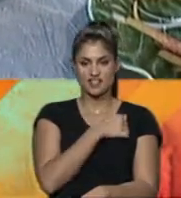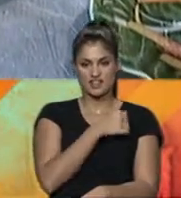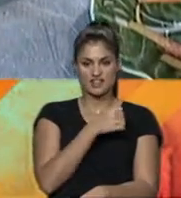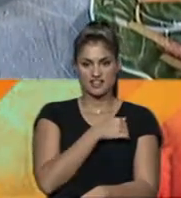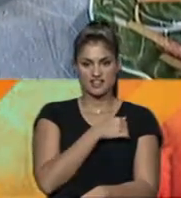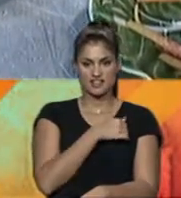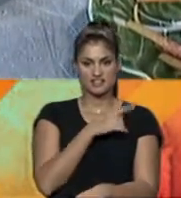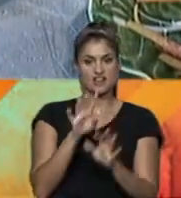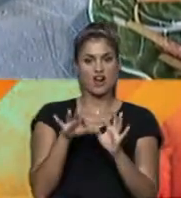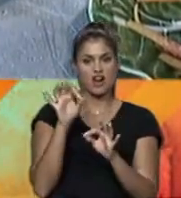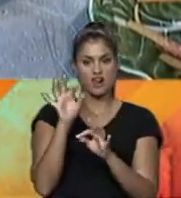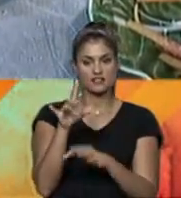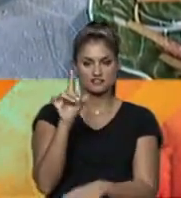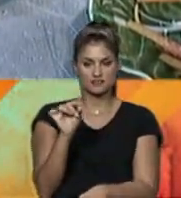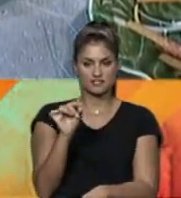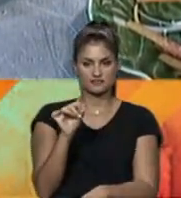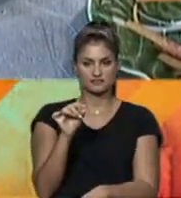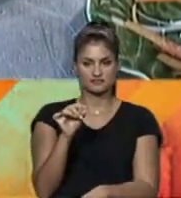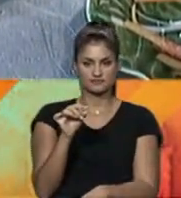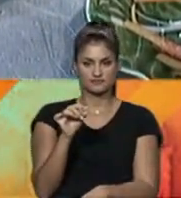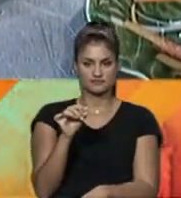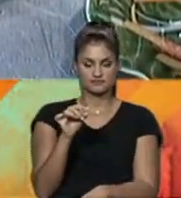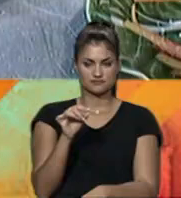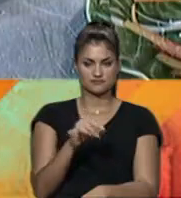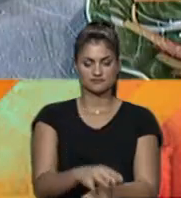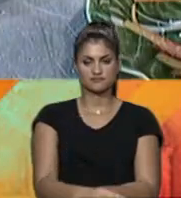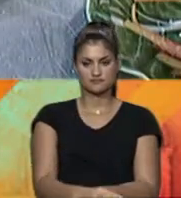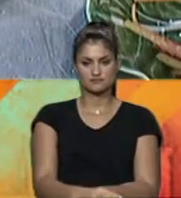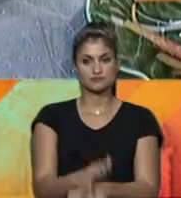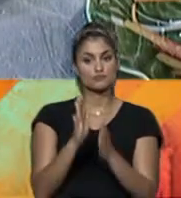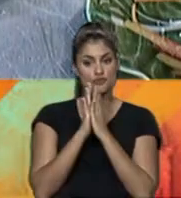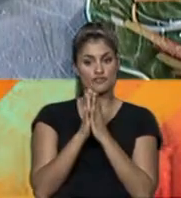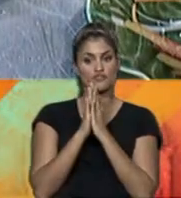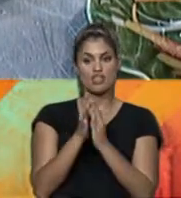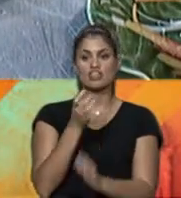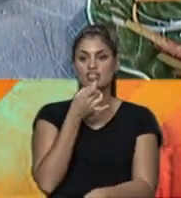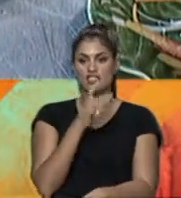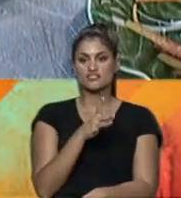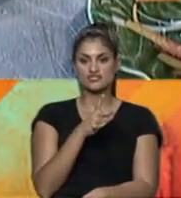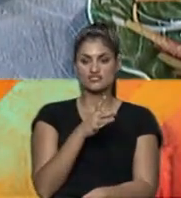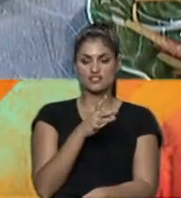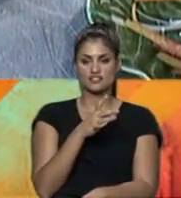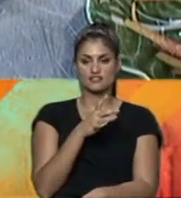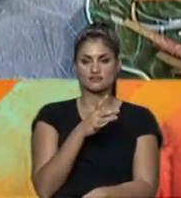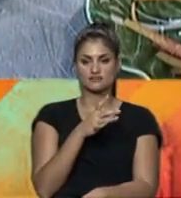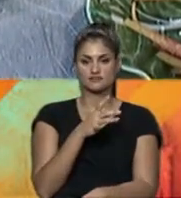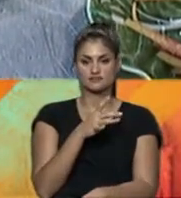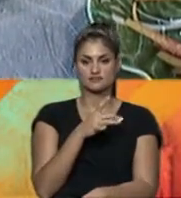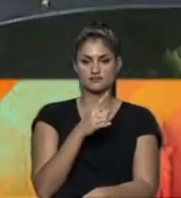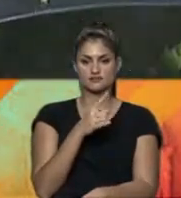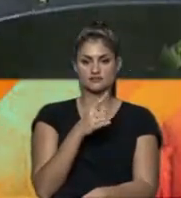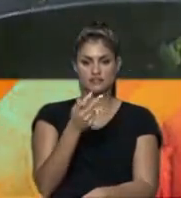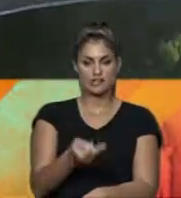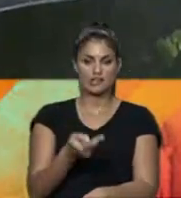fica essa dica. Está embargada. Fica a dica de, por favor, deixem marinar, deixem apurar